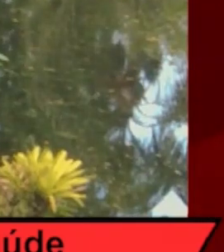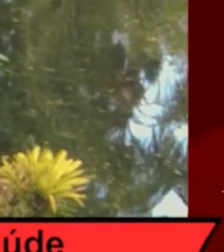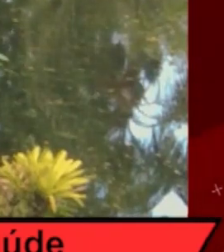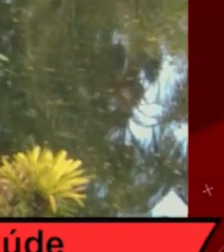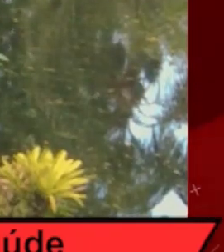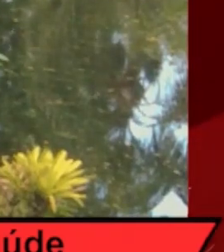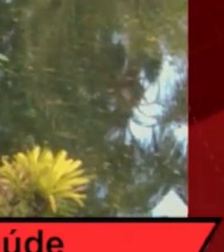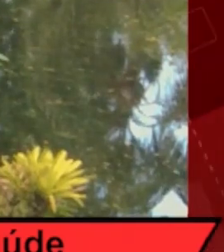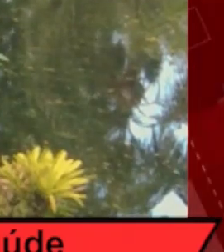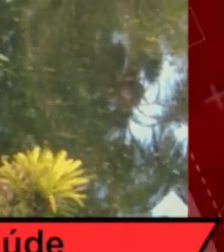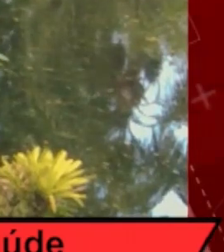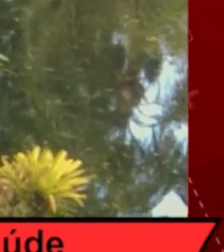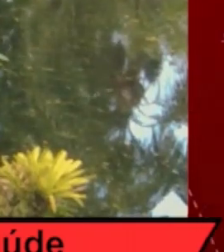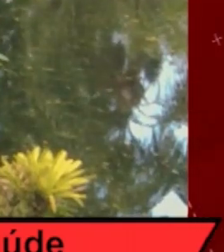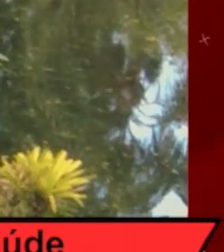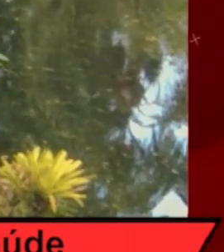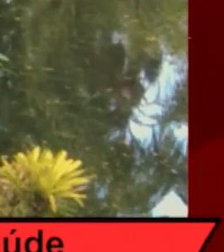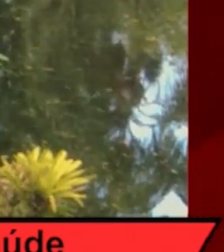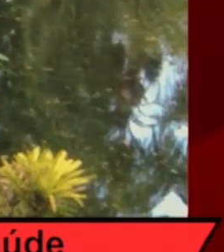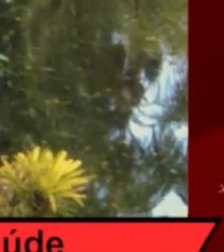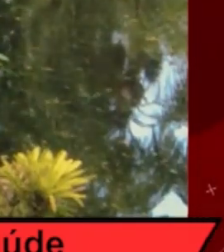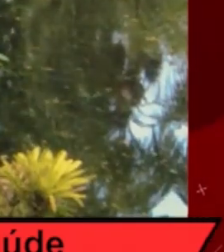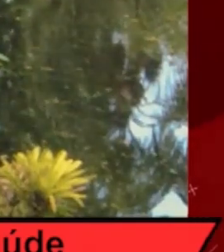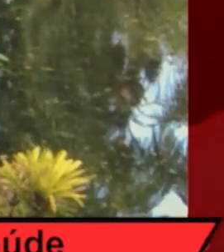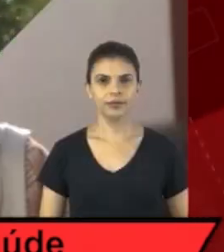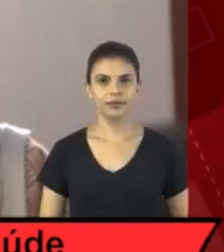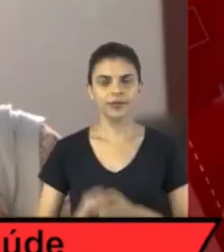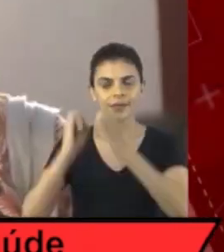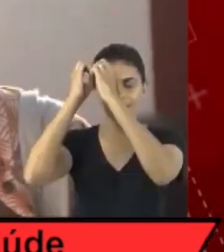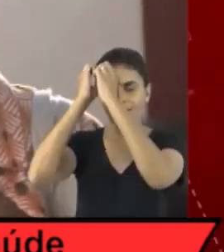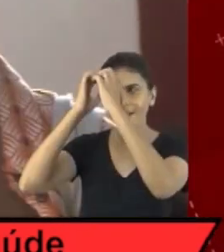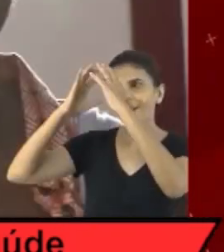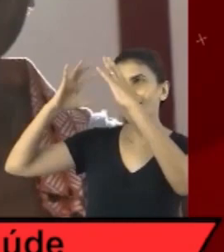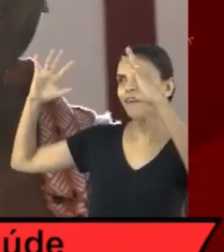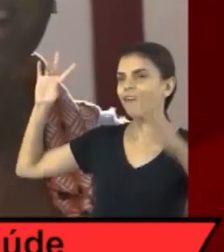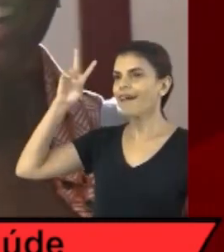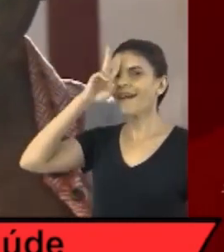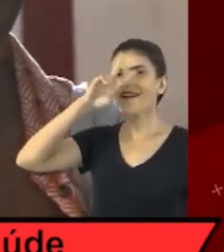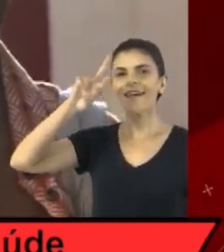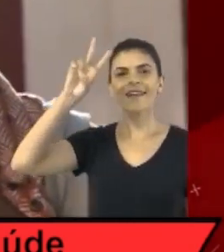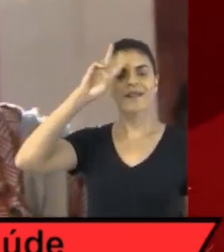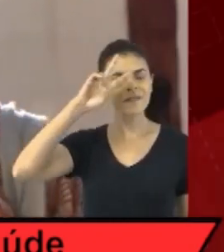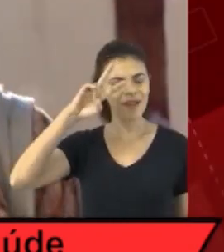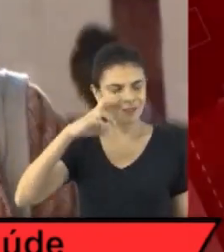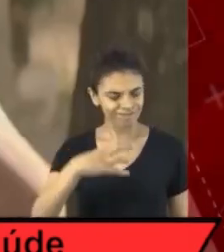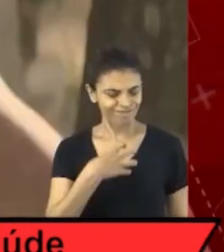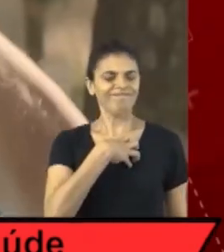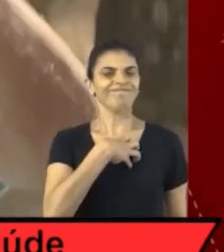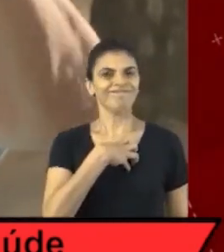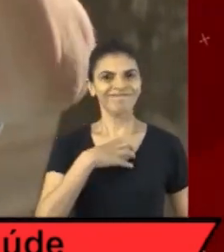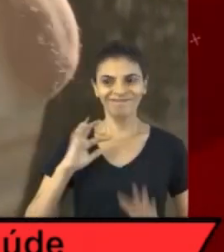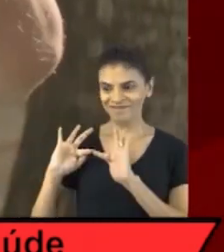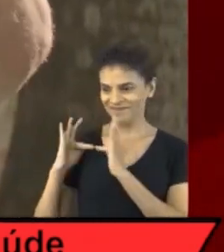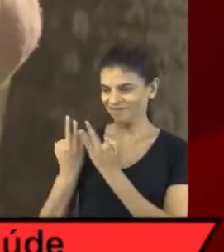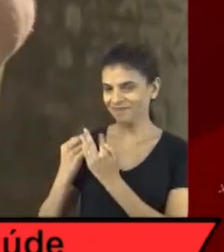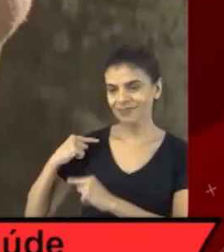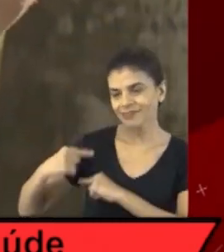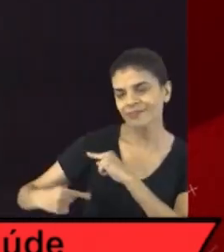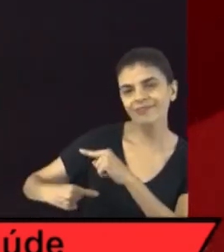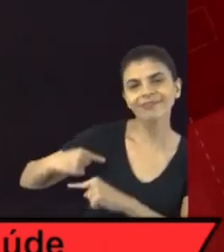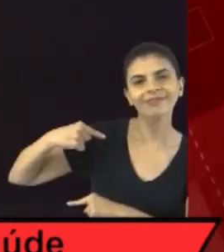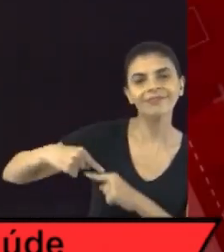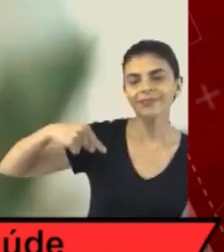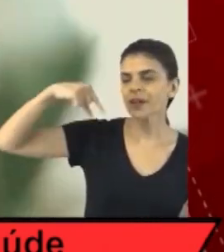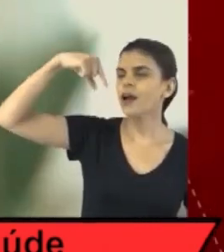escolar, pais, alunos e professores. Por onde passa, ele mexe com as nossas lembranças. É que de geração em